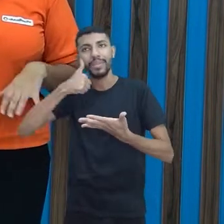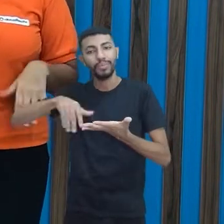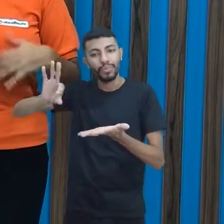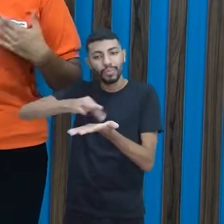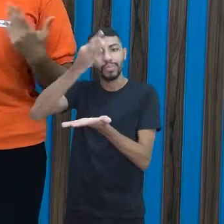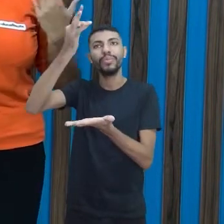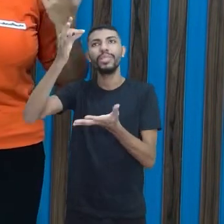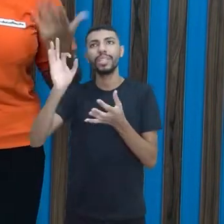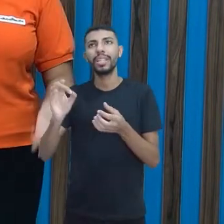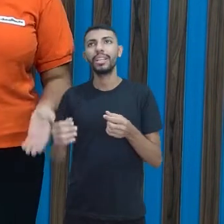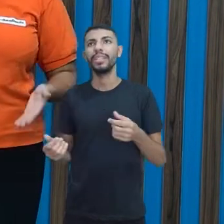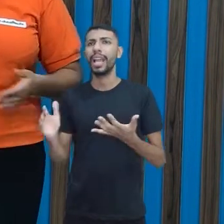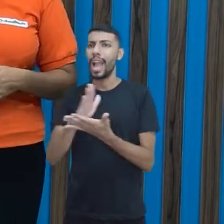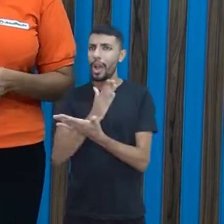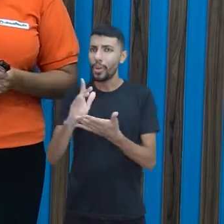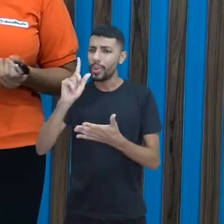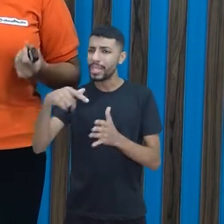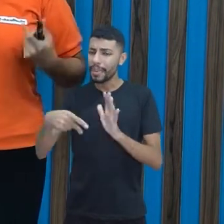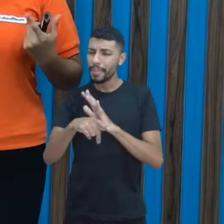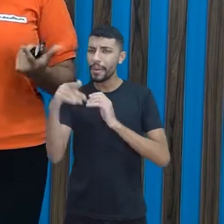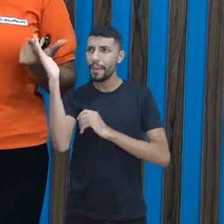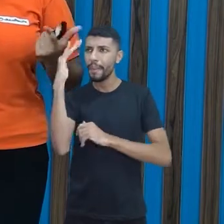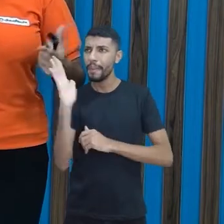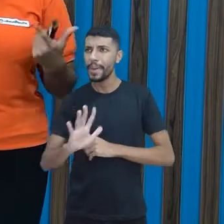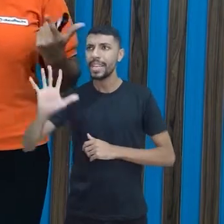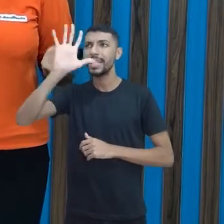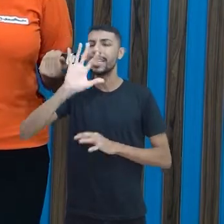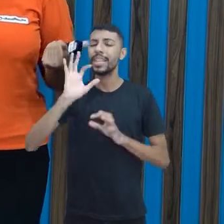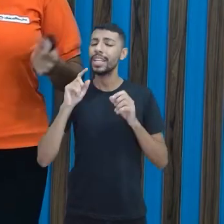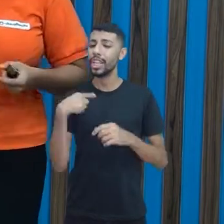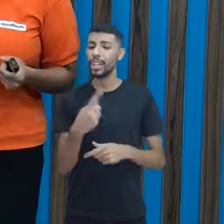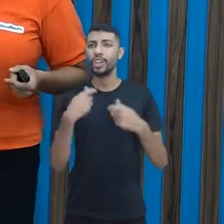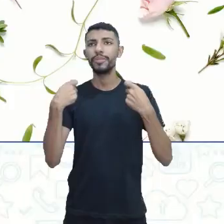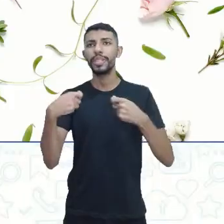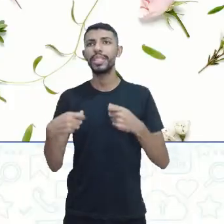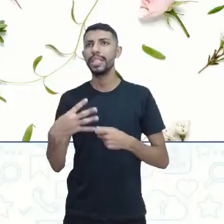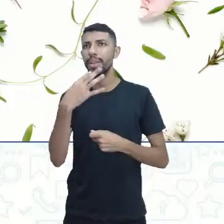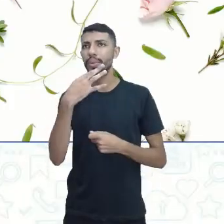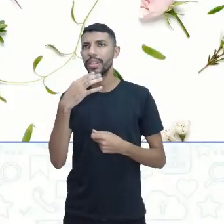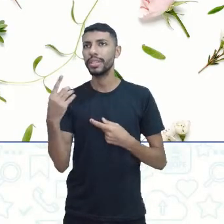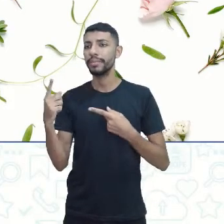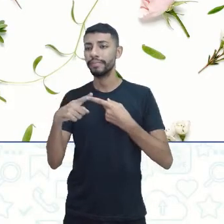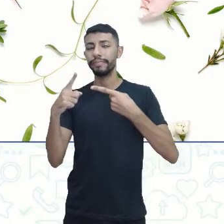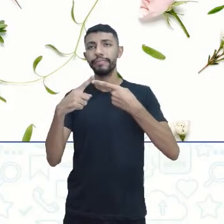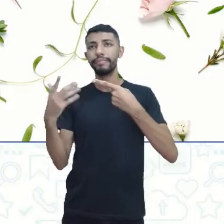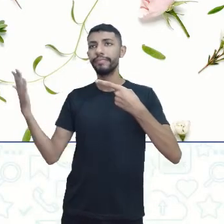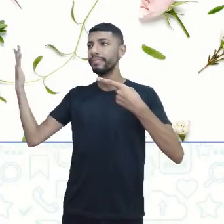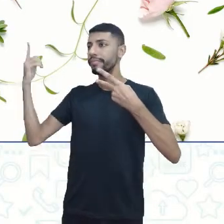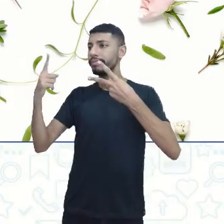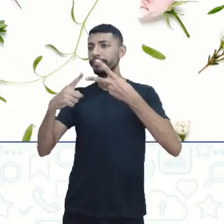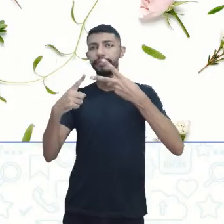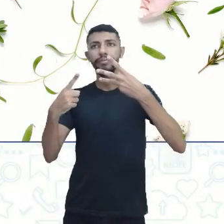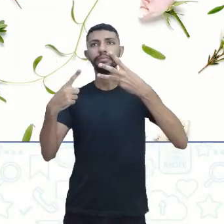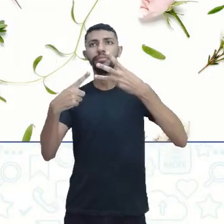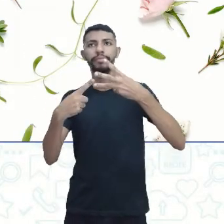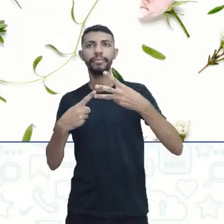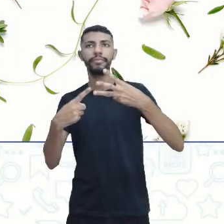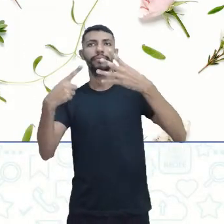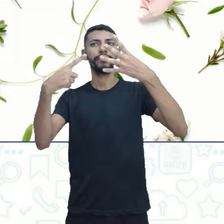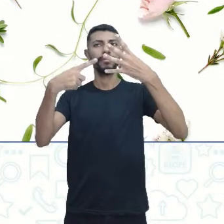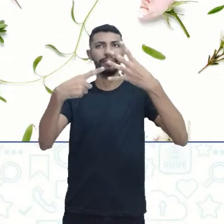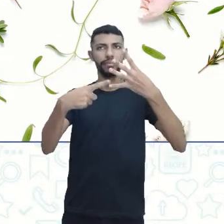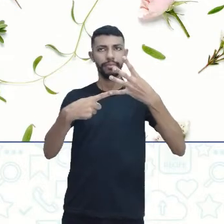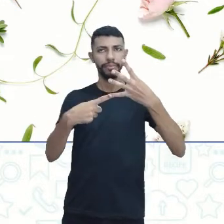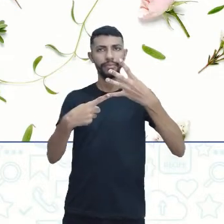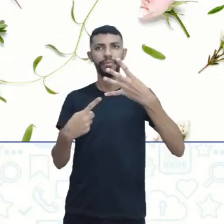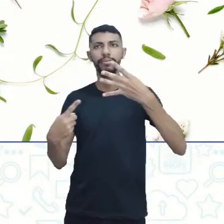mulheres brasileiras que a gente precisaria talvez conhecer. Então a gente tem Conceição Evaristo, Clarice Lispector, Cecília